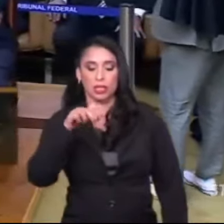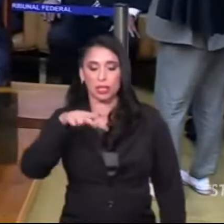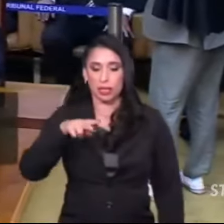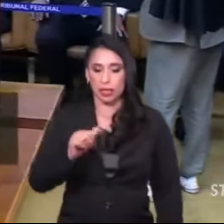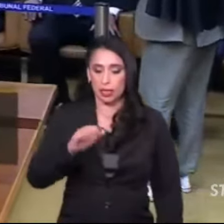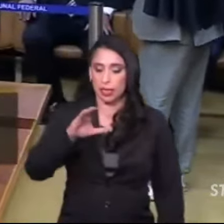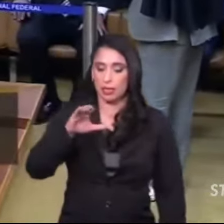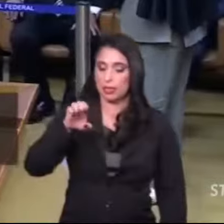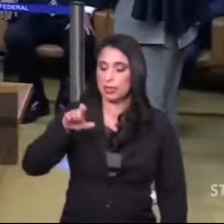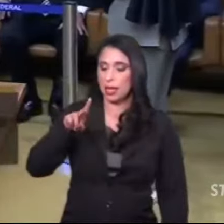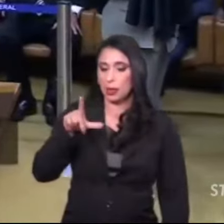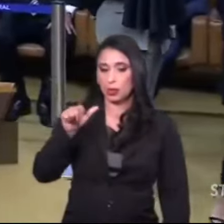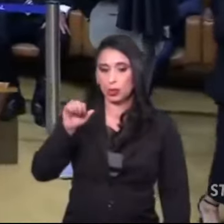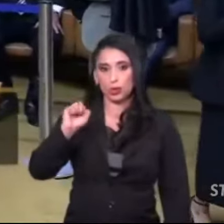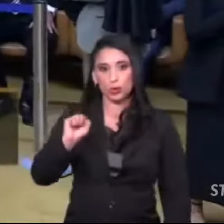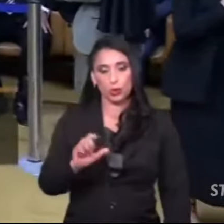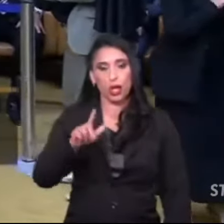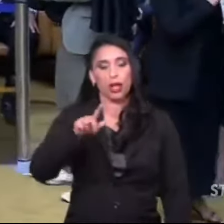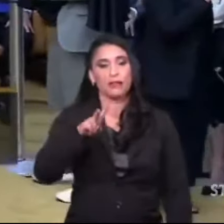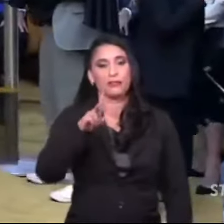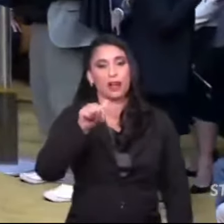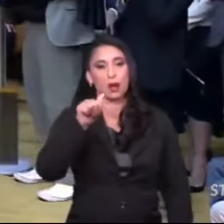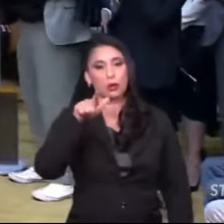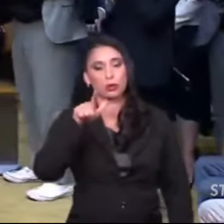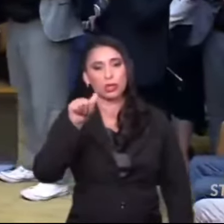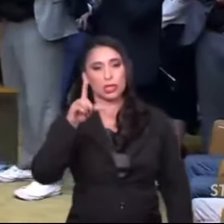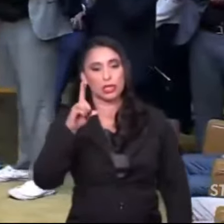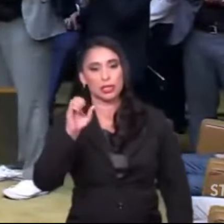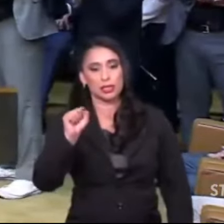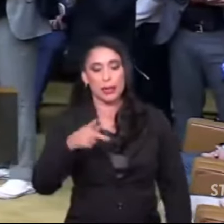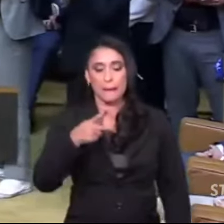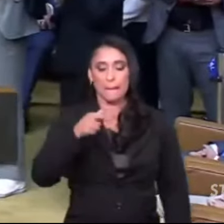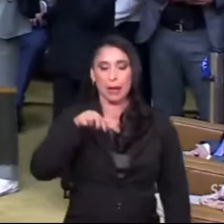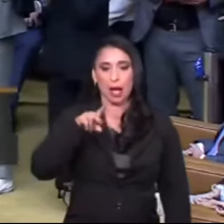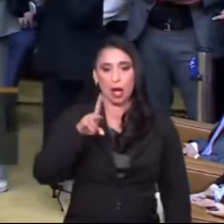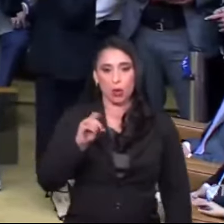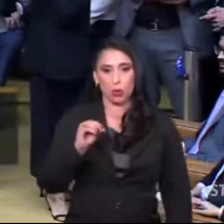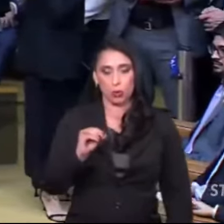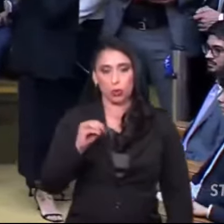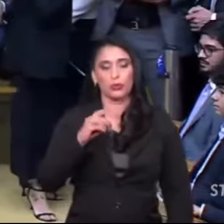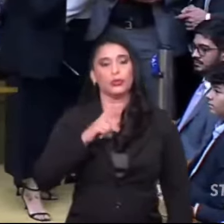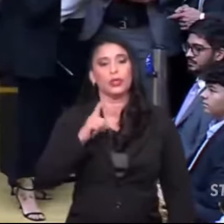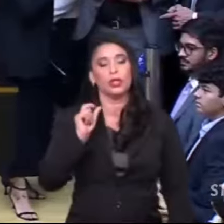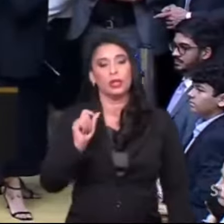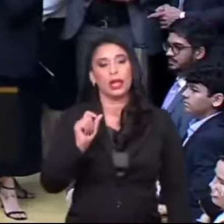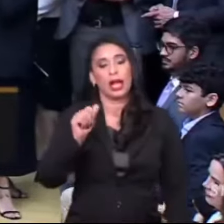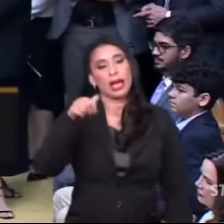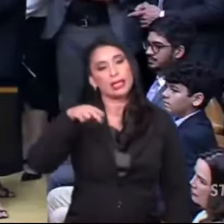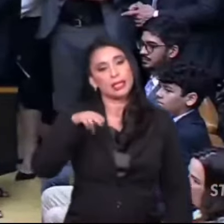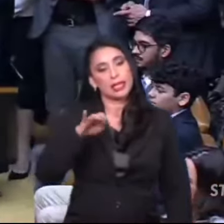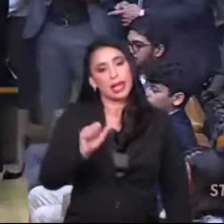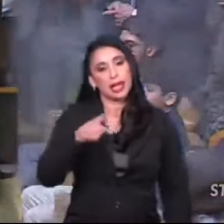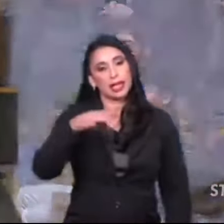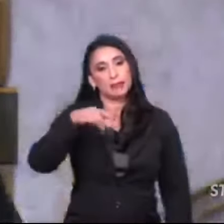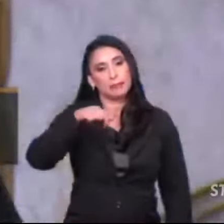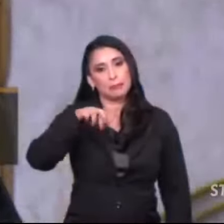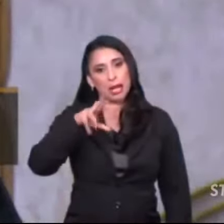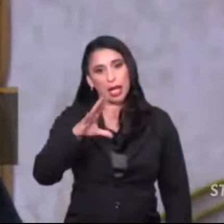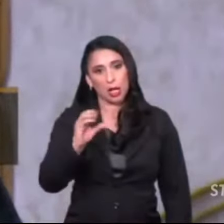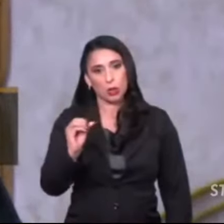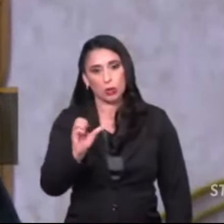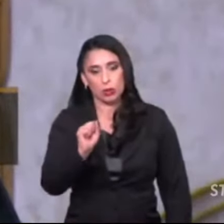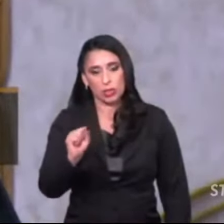Sabino, Valdes Góes, Paulo Teixeira, Aniele Franco, Márcio Macedo, Marcos